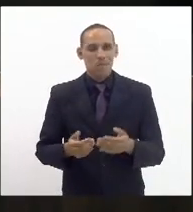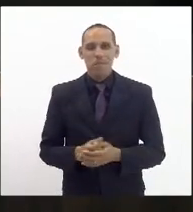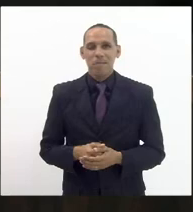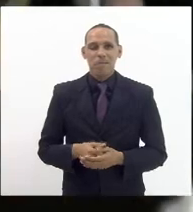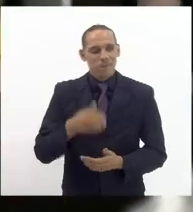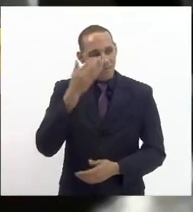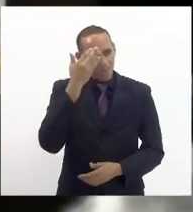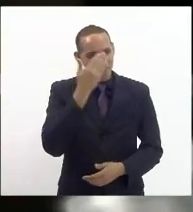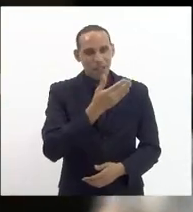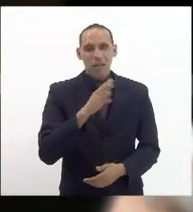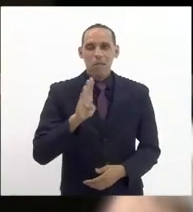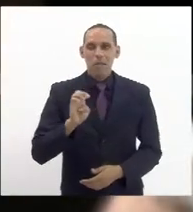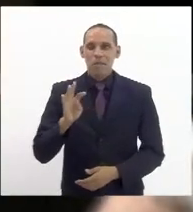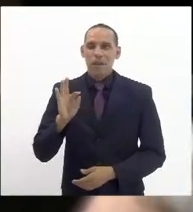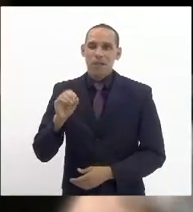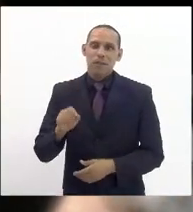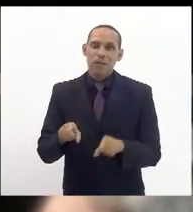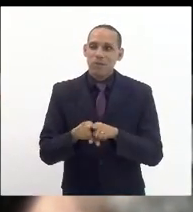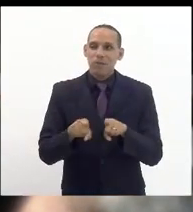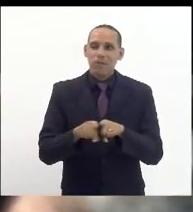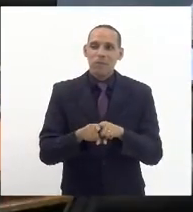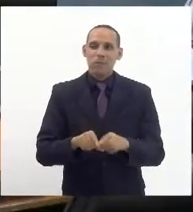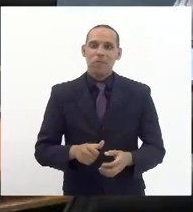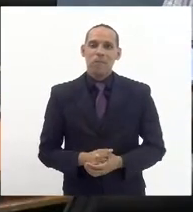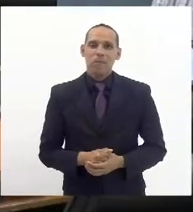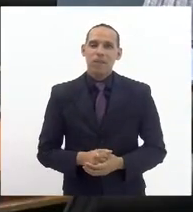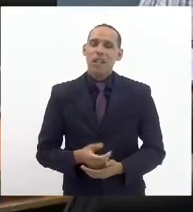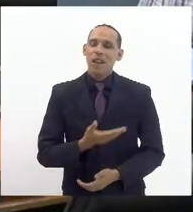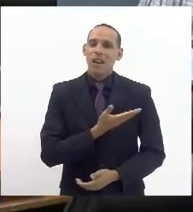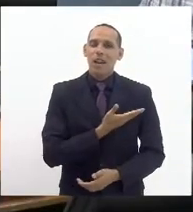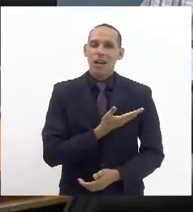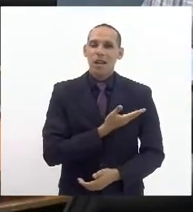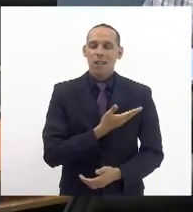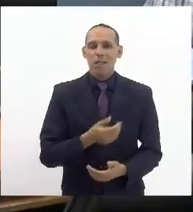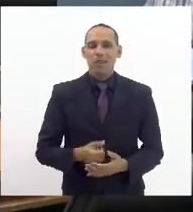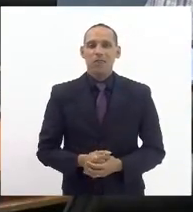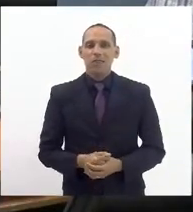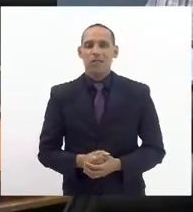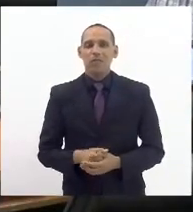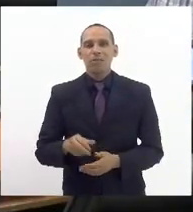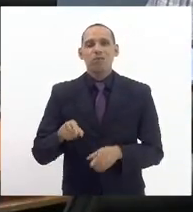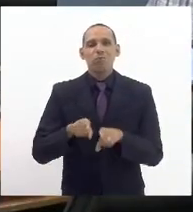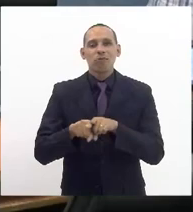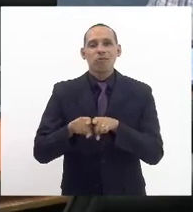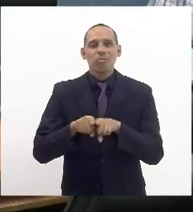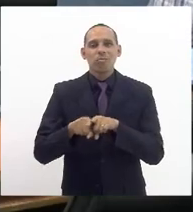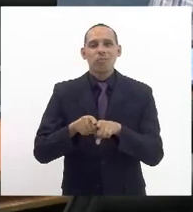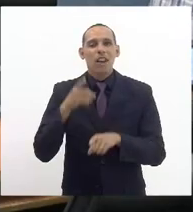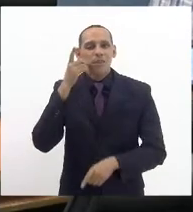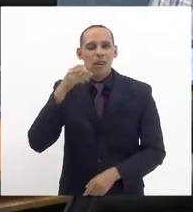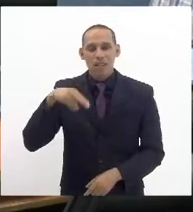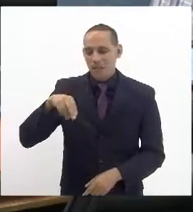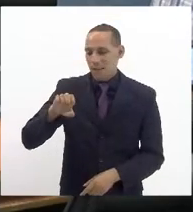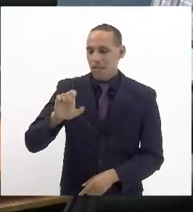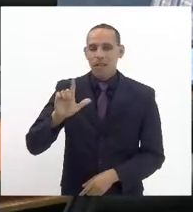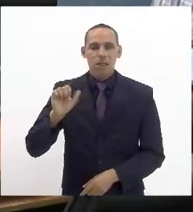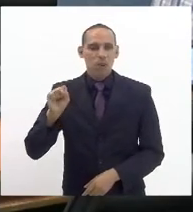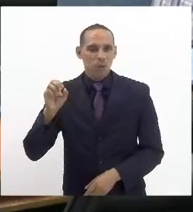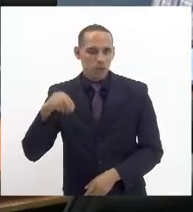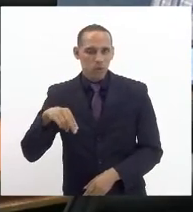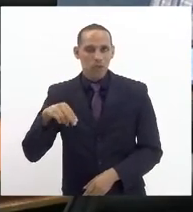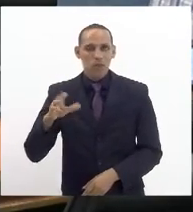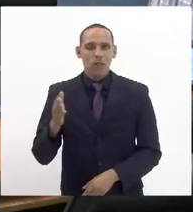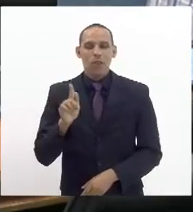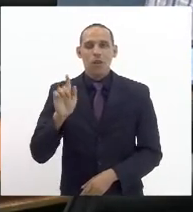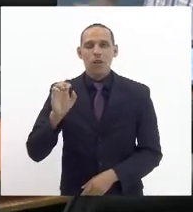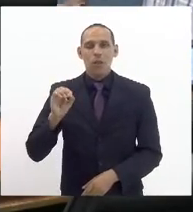Valeu, Bebetão. E também nosso amigo, meu irmão, deputado Nelson Gonçalves,